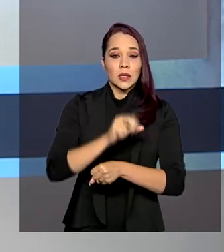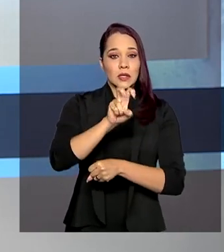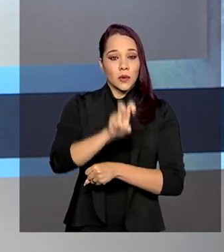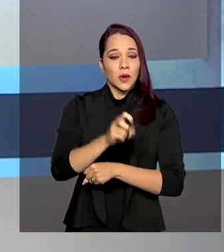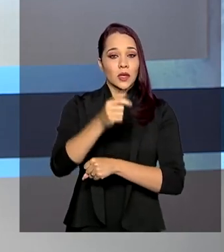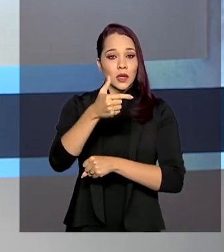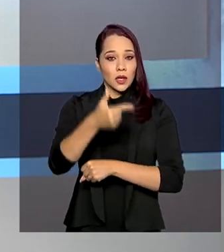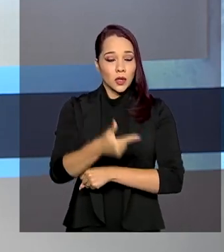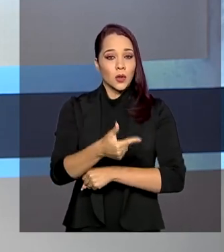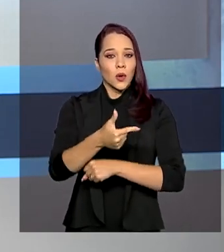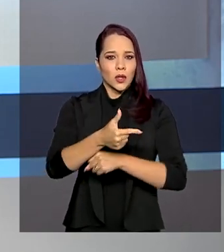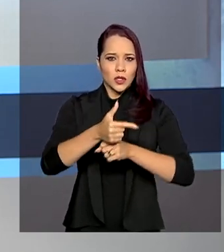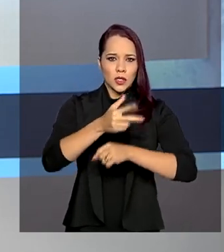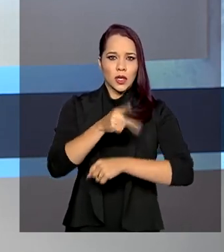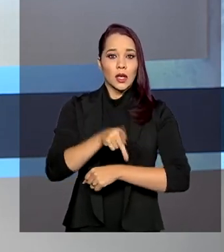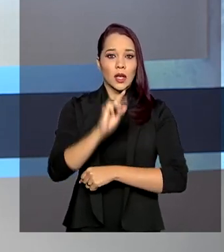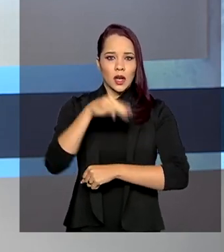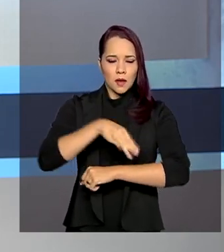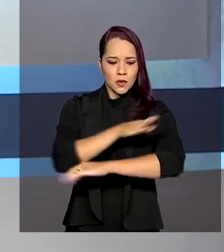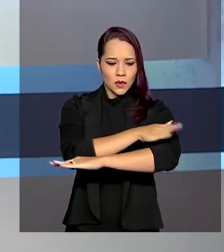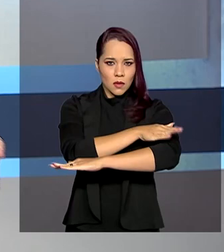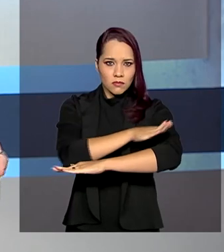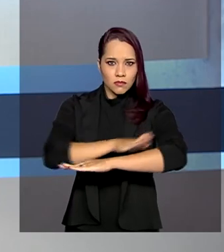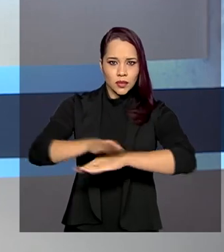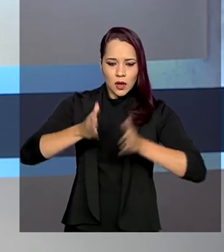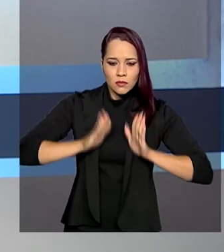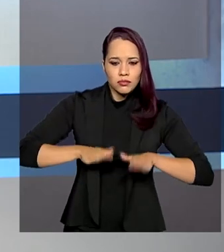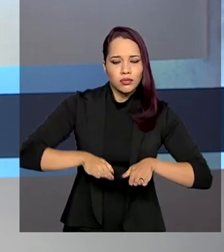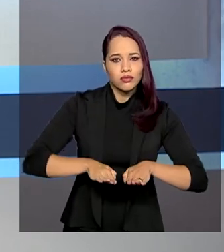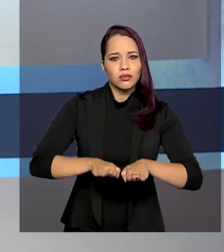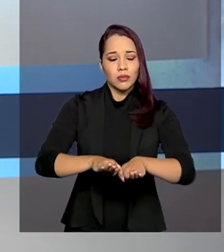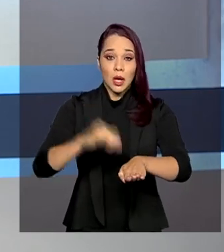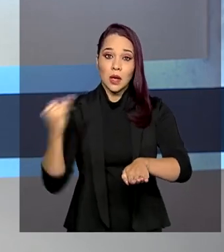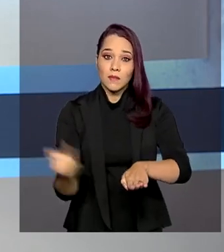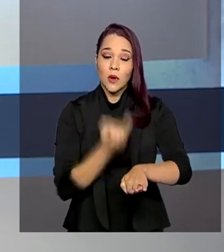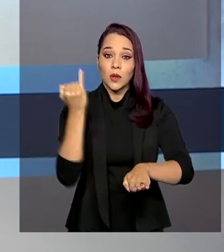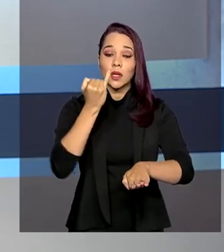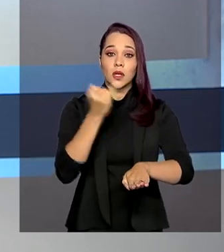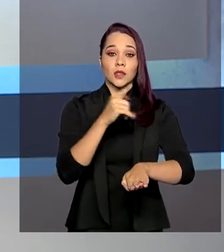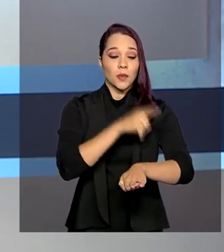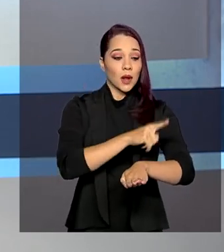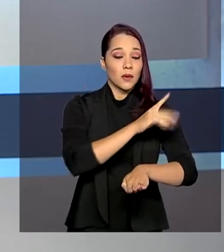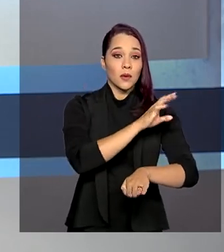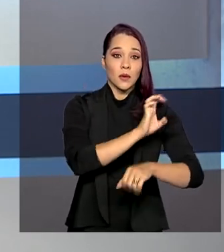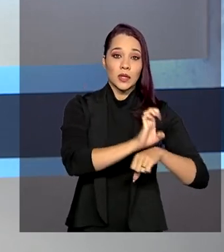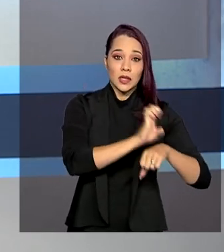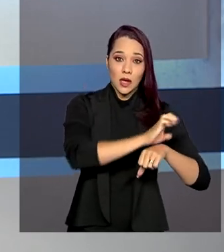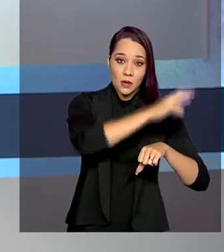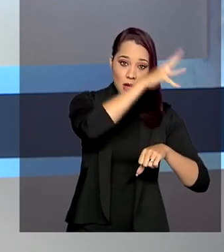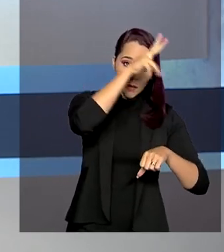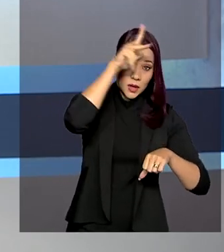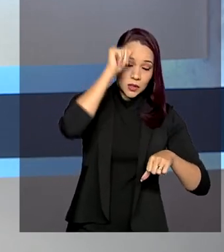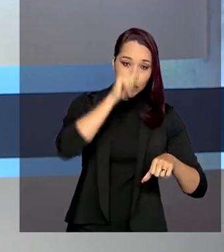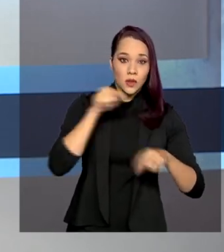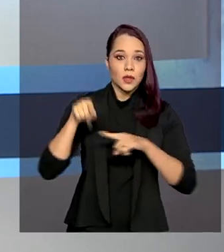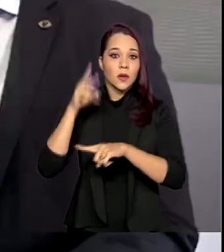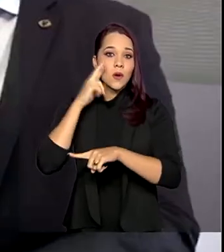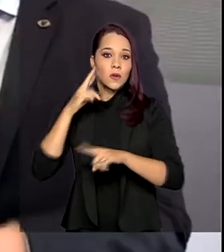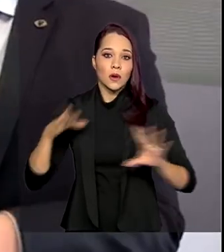quilômetros da BR-319, que é uma importante via de ligação entre os estados do Amazonas e Rondônia.